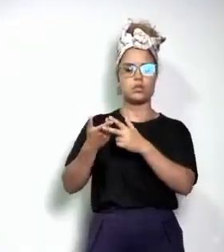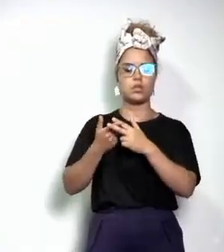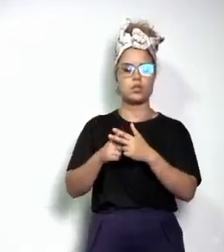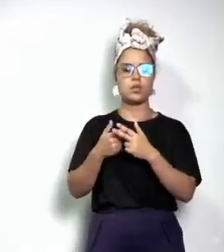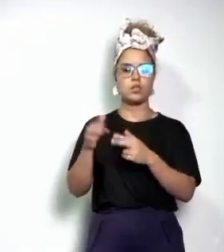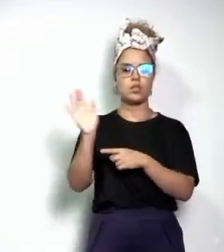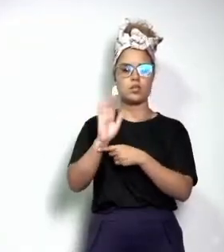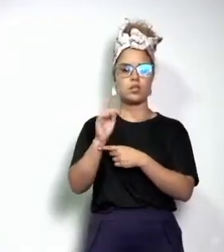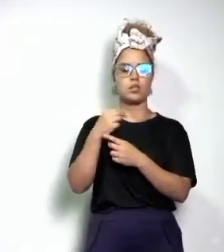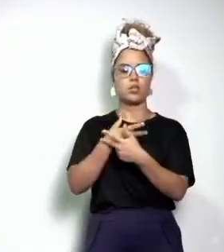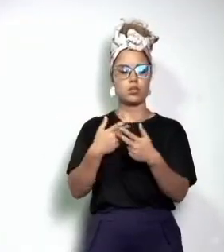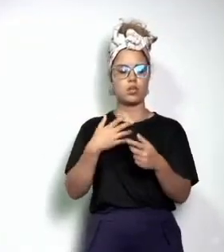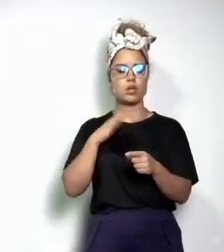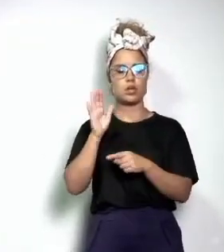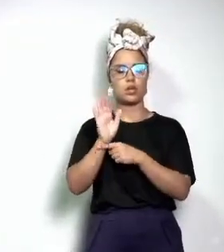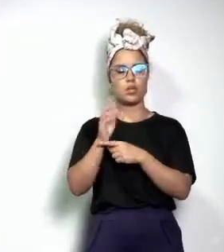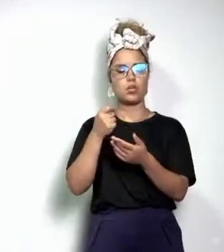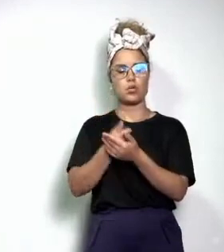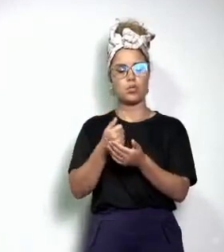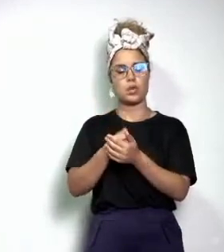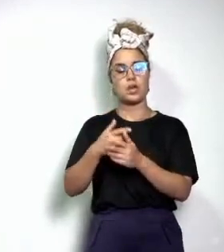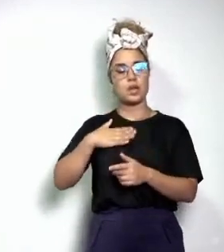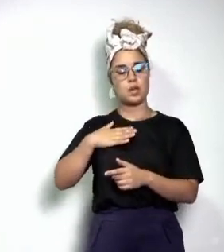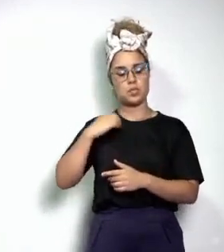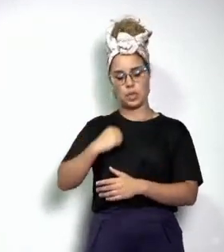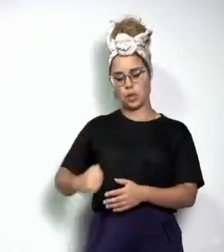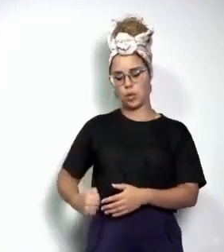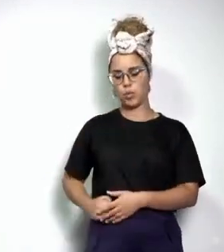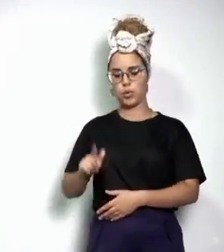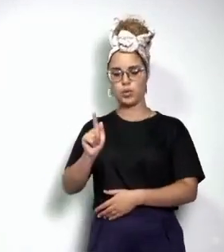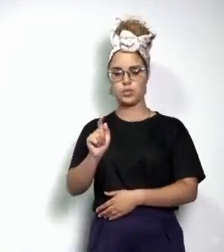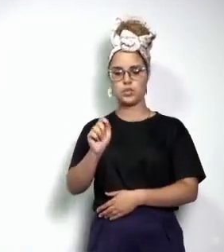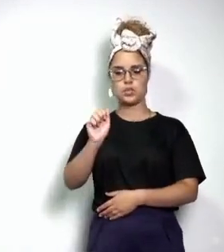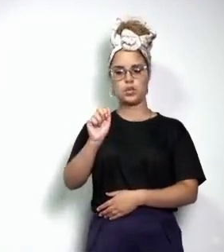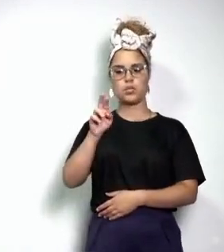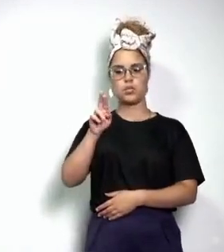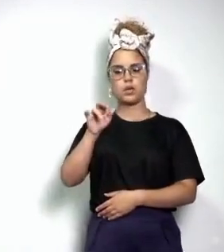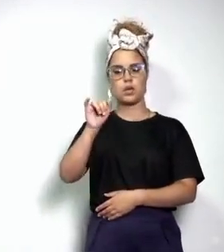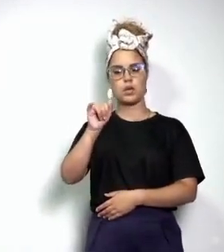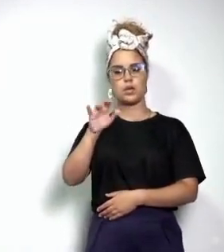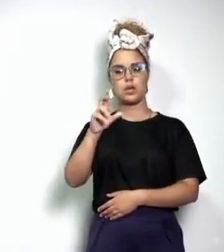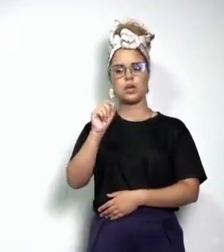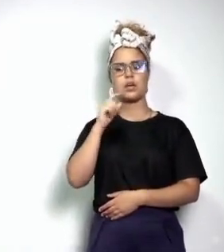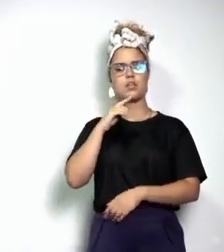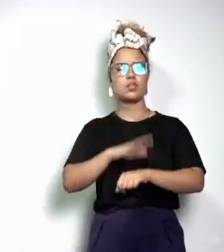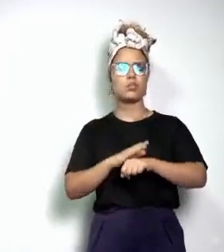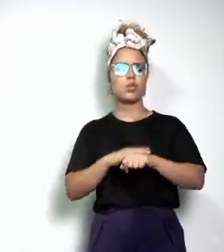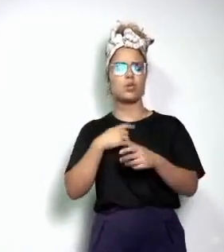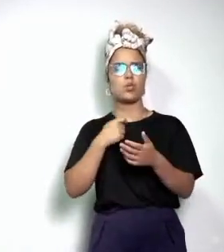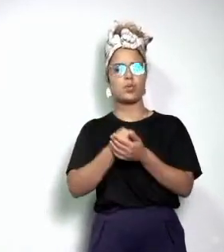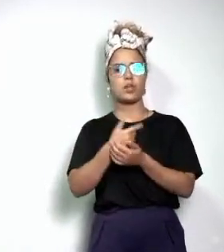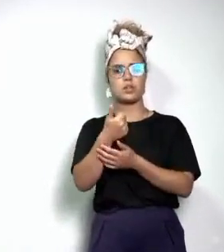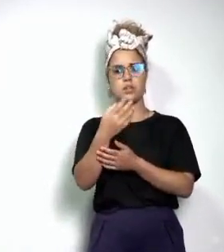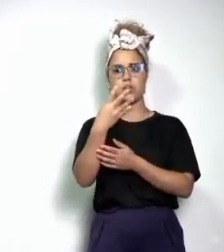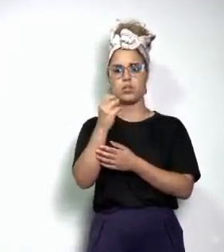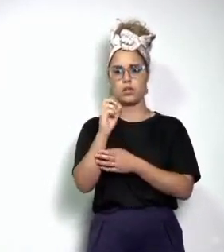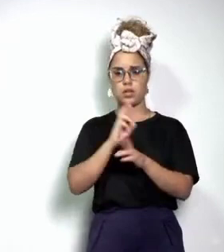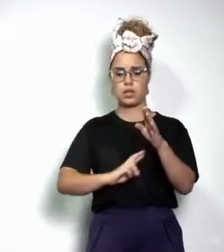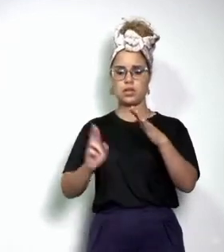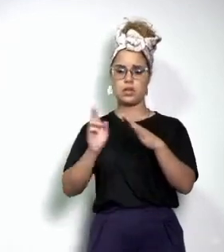onde eu comprei, inclusive, a minha guaiaca. Na época que eu comprei, ela estava em promoção. Ela estava